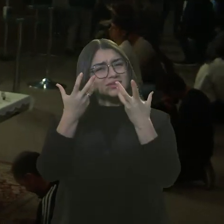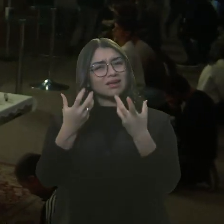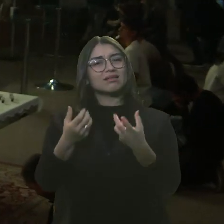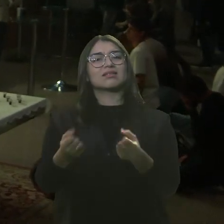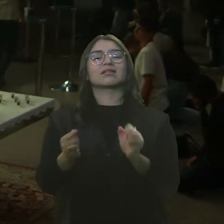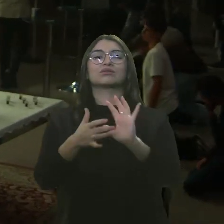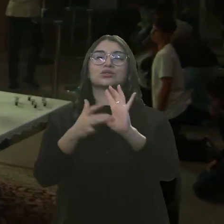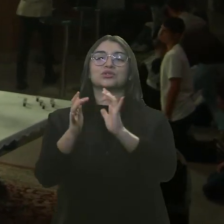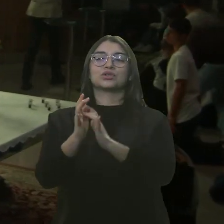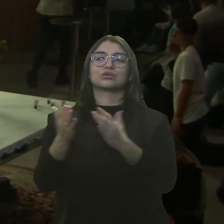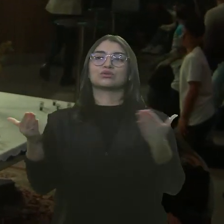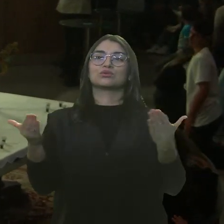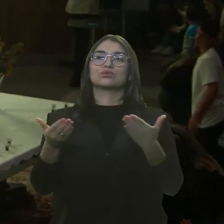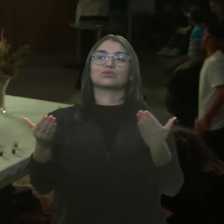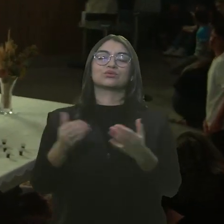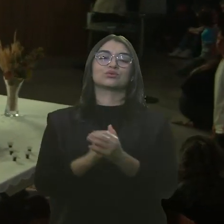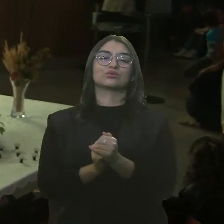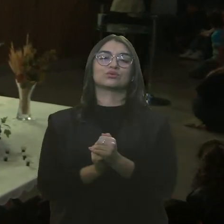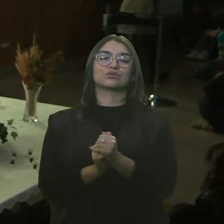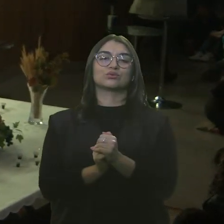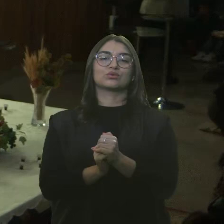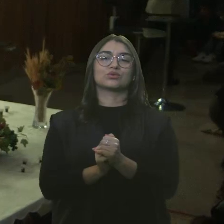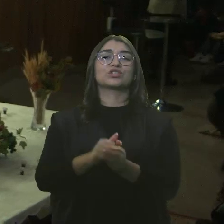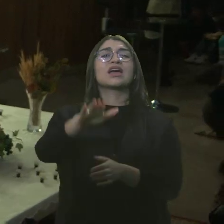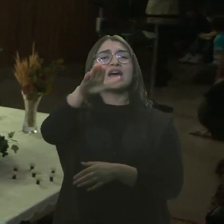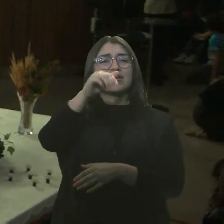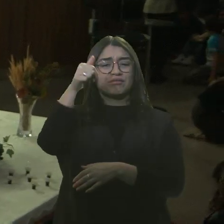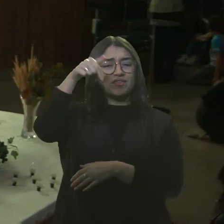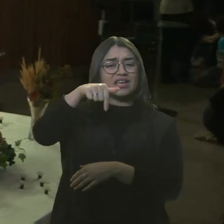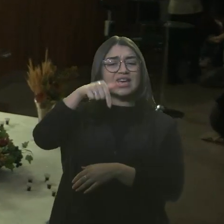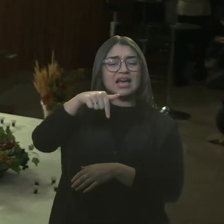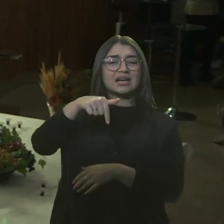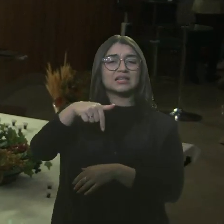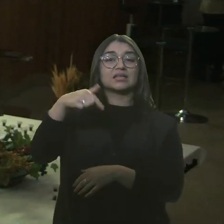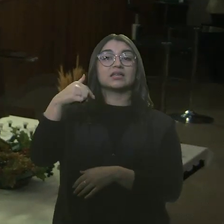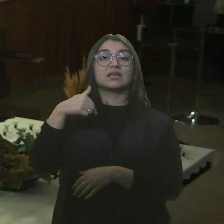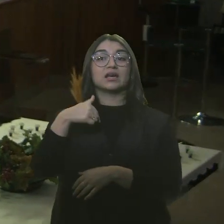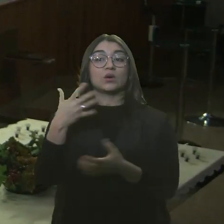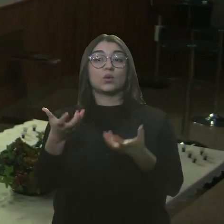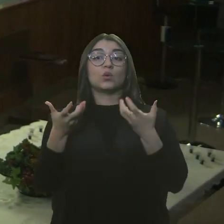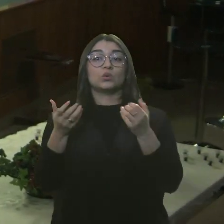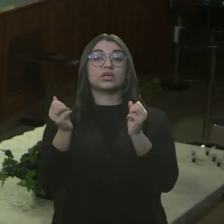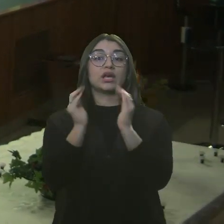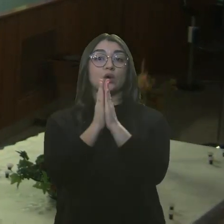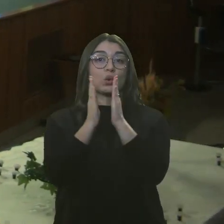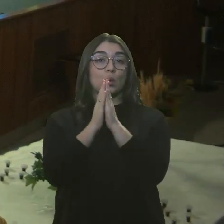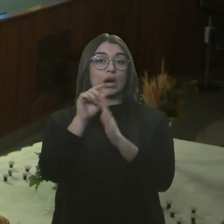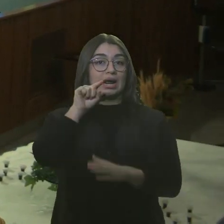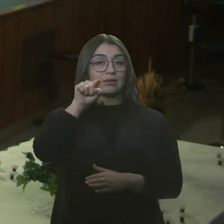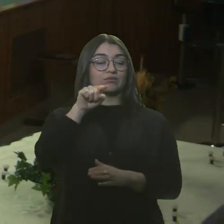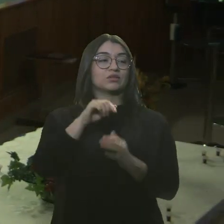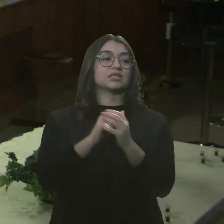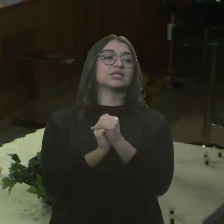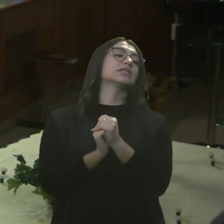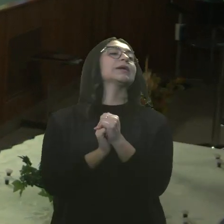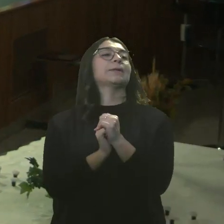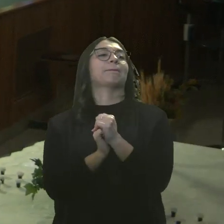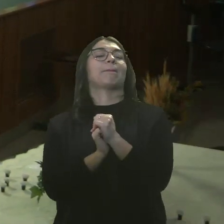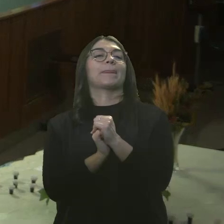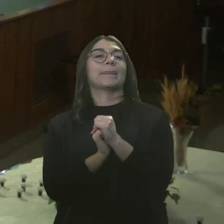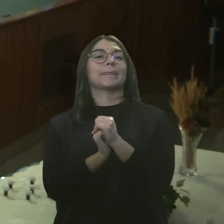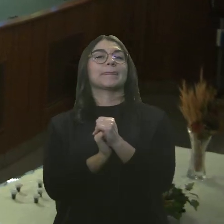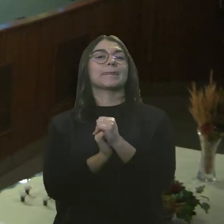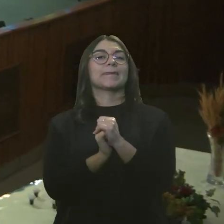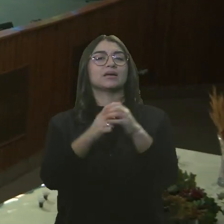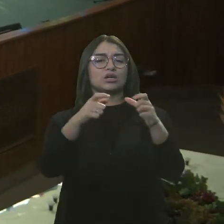à frente. Eu quero orar com você. Eu mesmo quero vir aqui. Eu quero orar por você. Quero te dar um abraço. Quero orar pela tua vida. Se você deseja fazer essa entrega, saia do seu